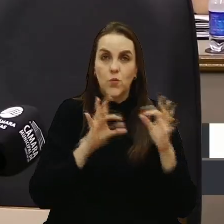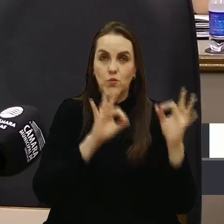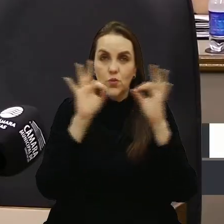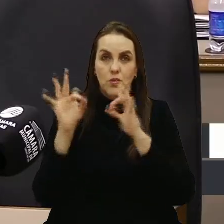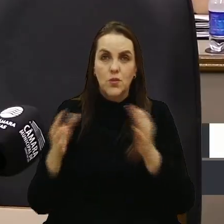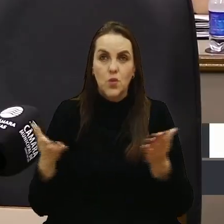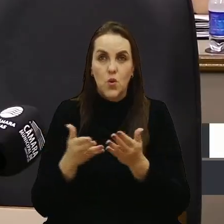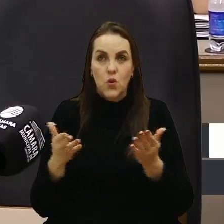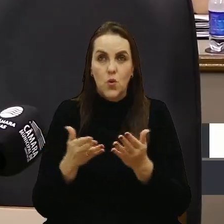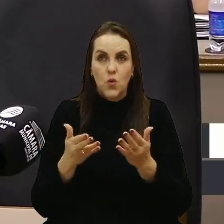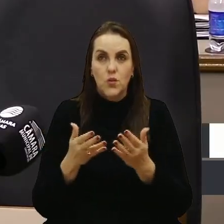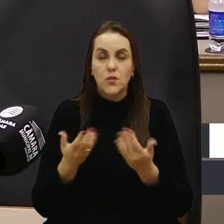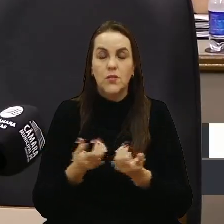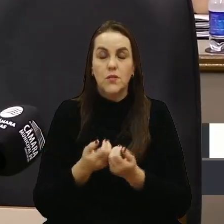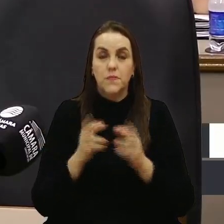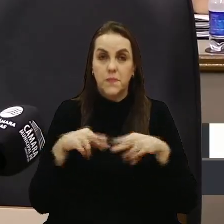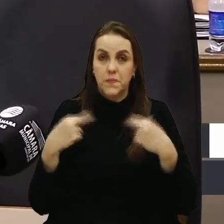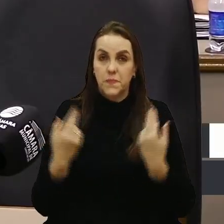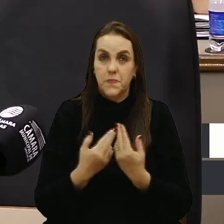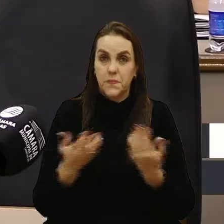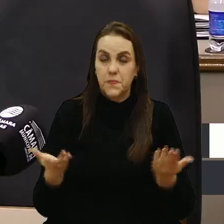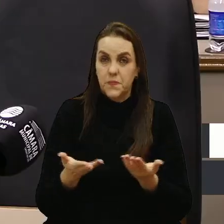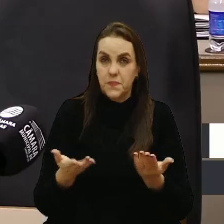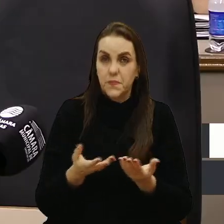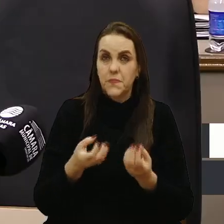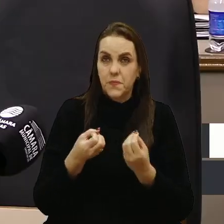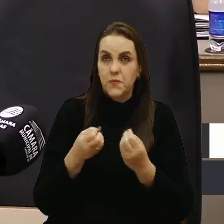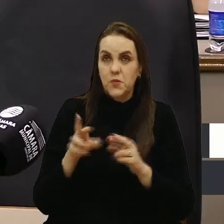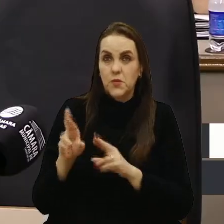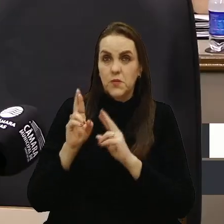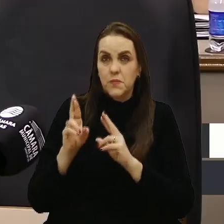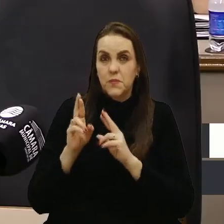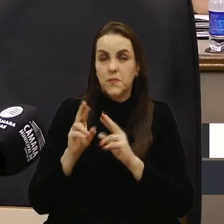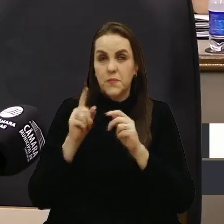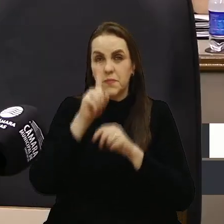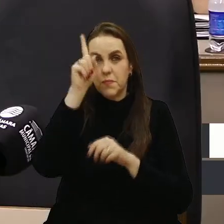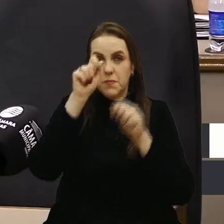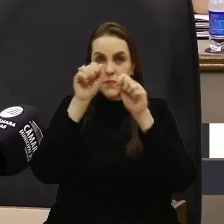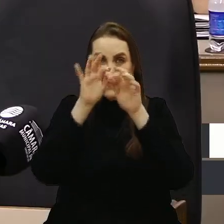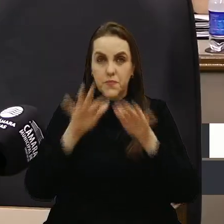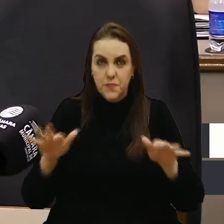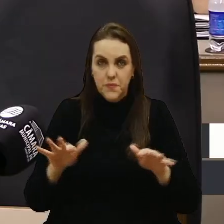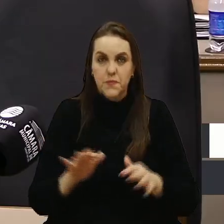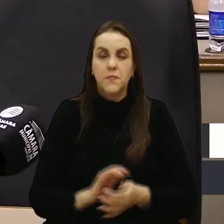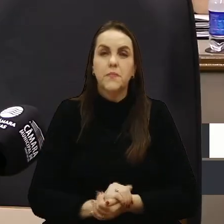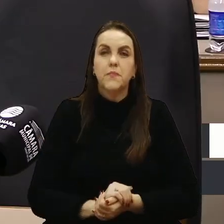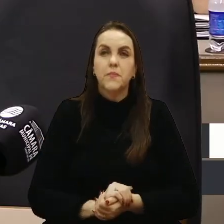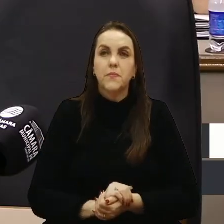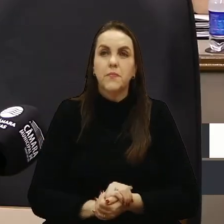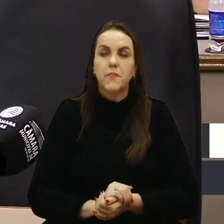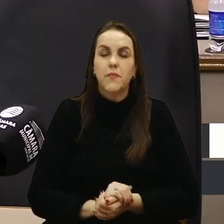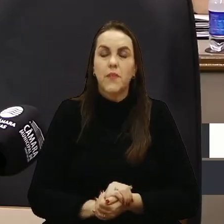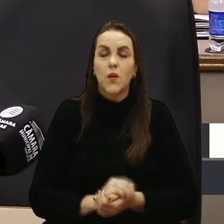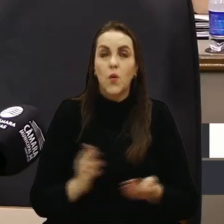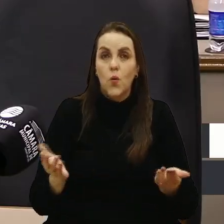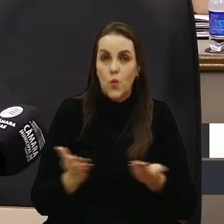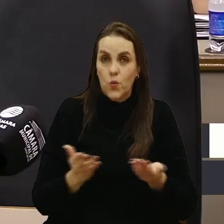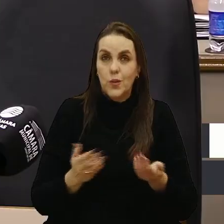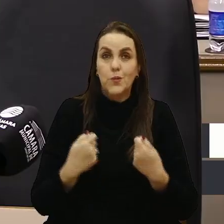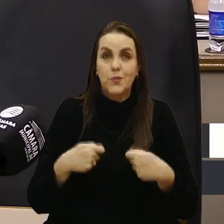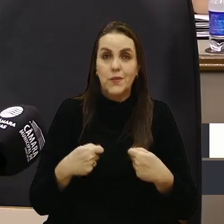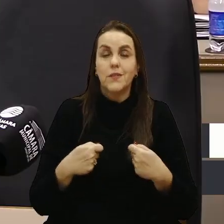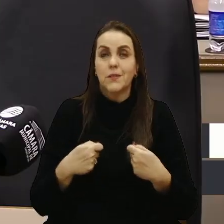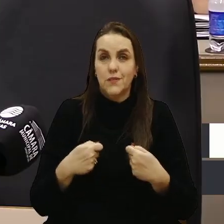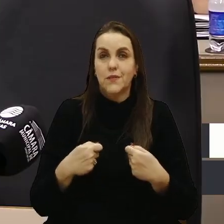esperamos que façamos uma boa sessão também com as bênçãos de Deus. Senhor presidente, eu não poderia deixar de falar hoje, né,